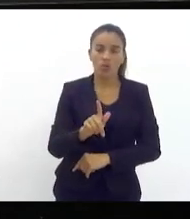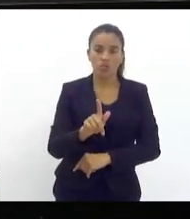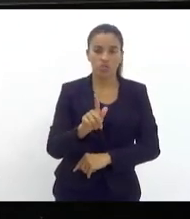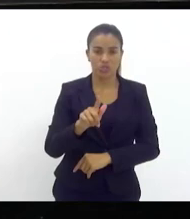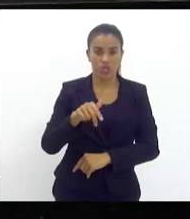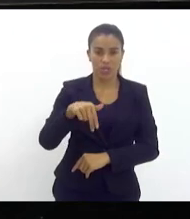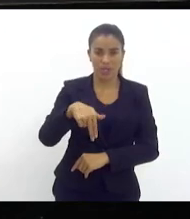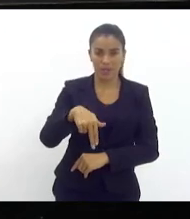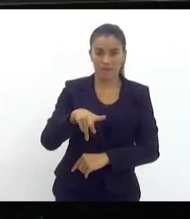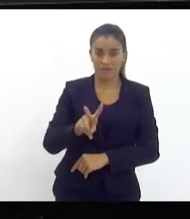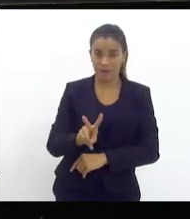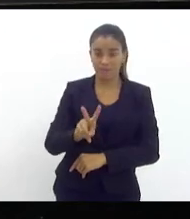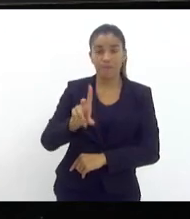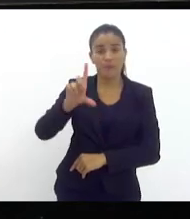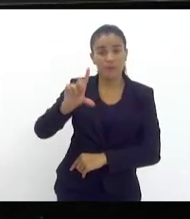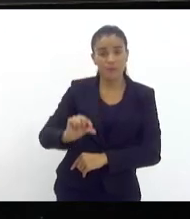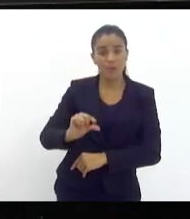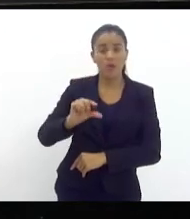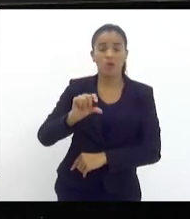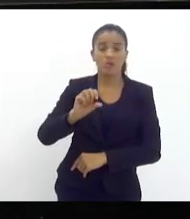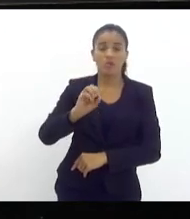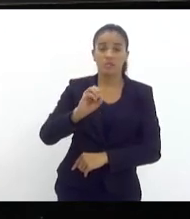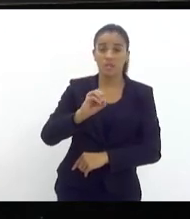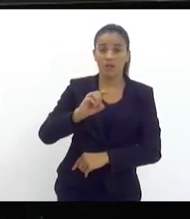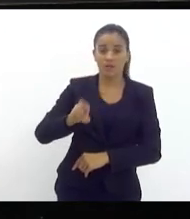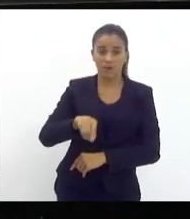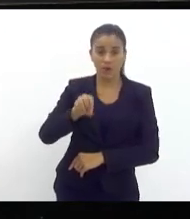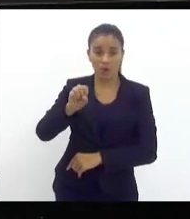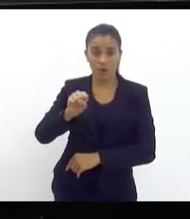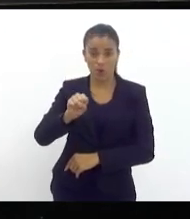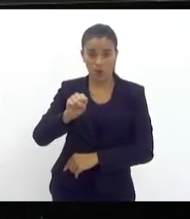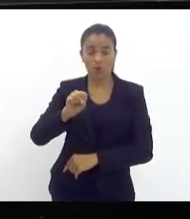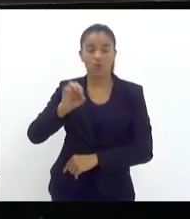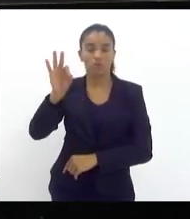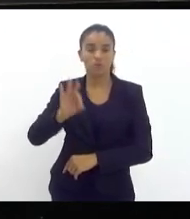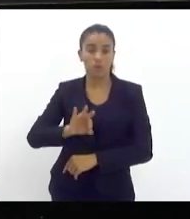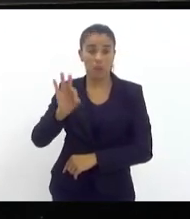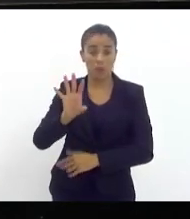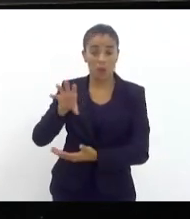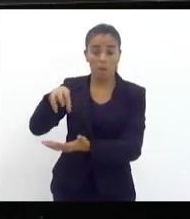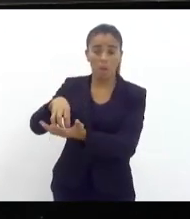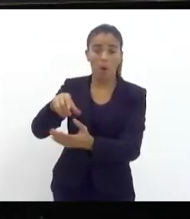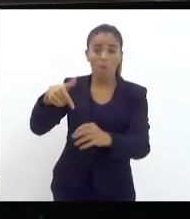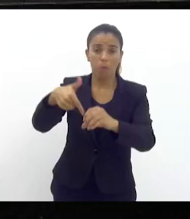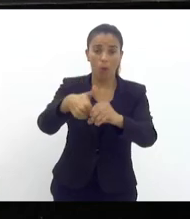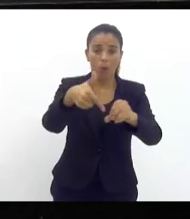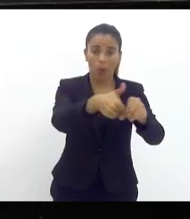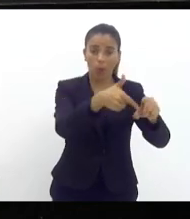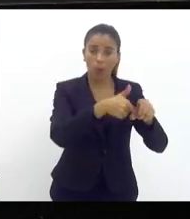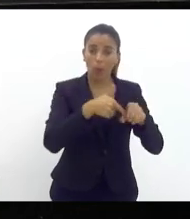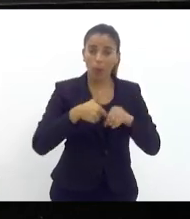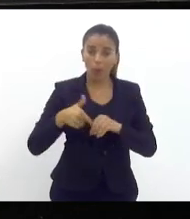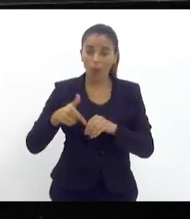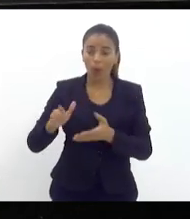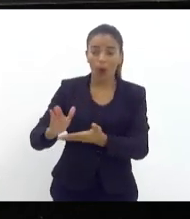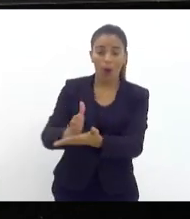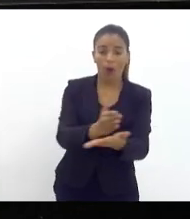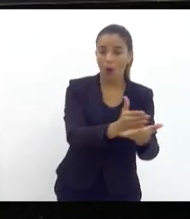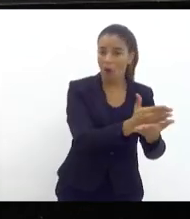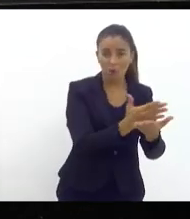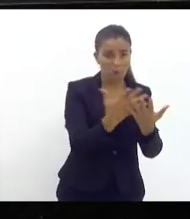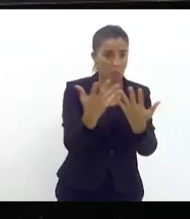teve uma redução de 8,1% e postos de gasolina não estão fazendo